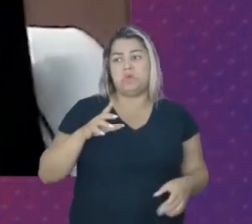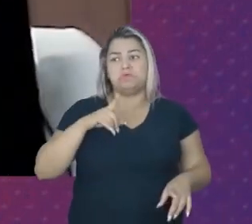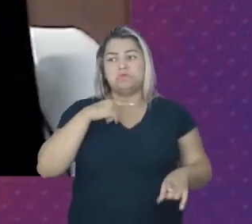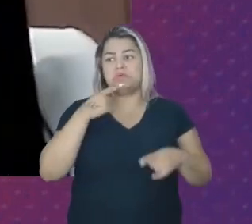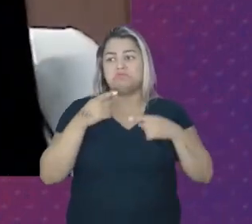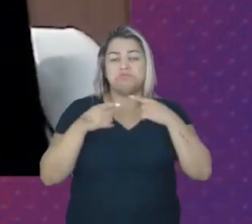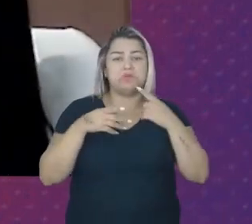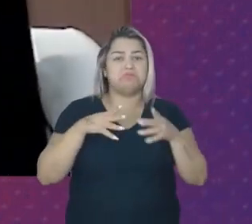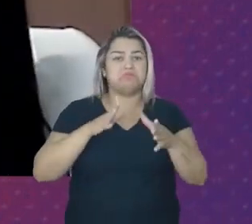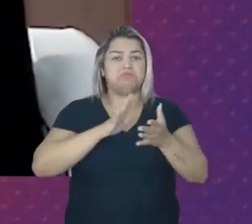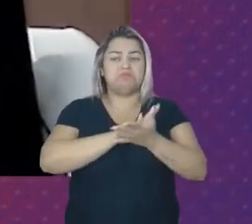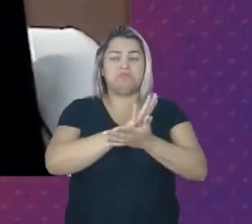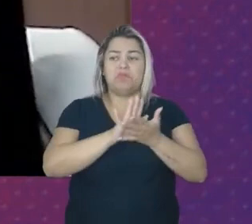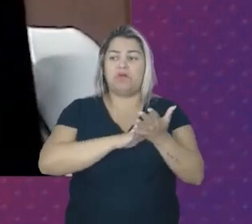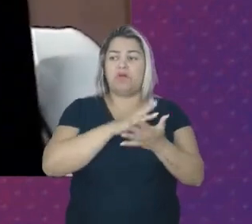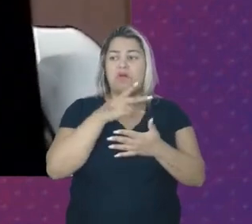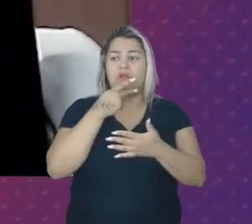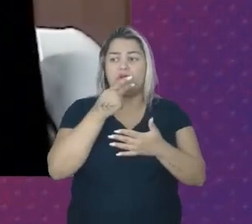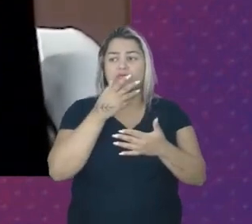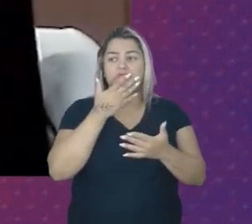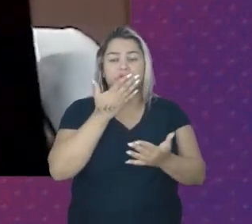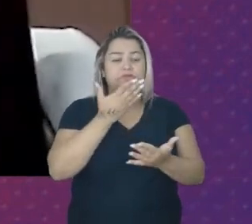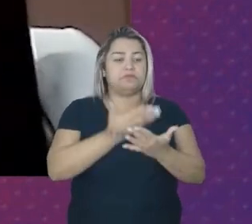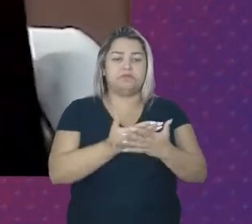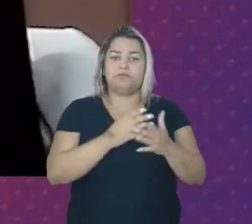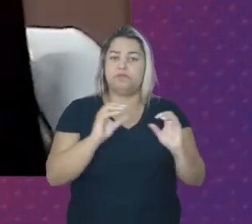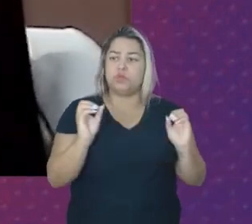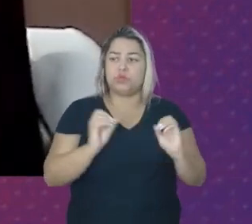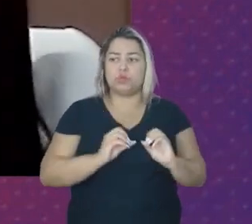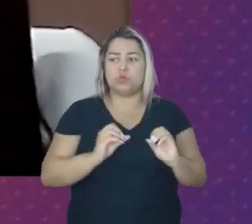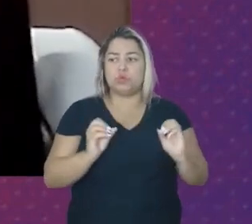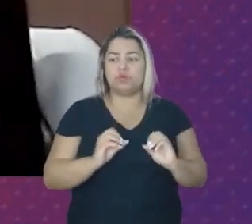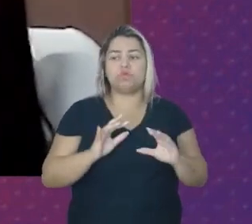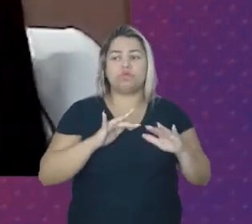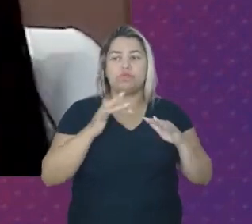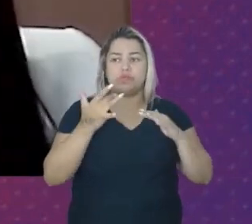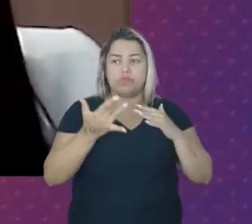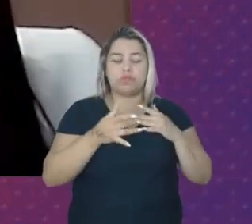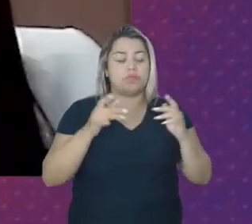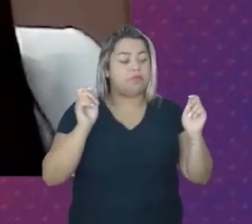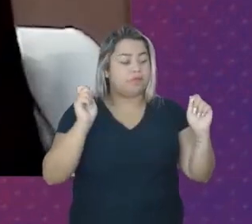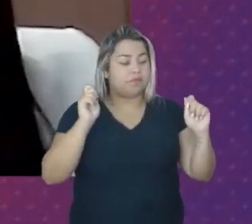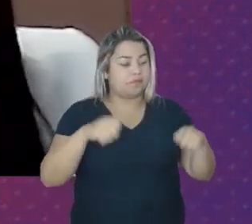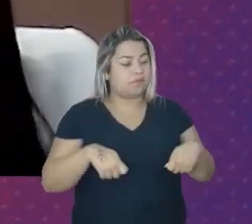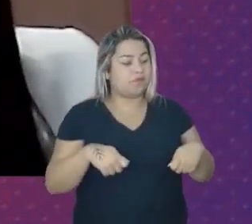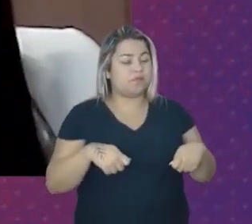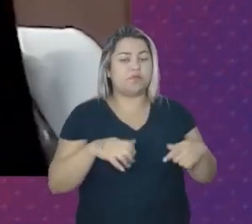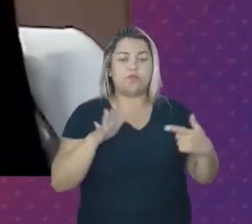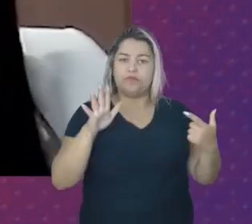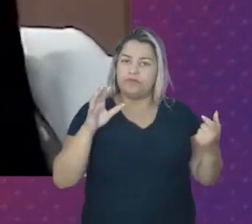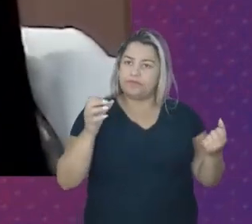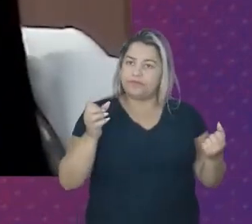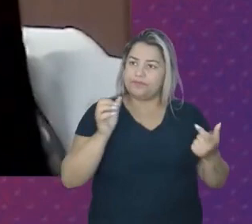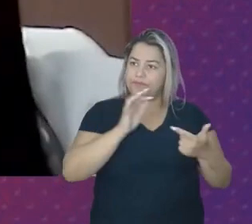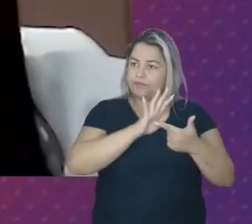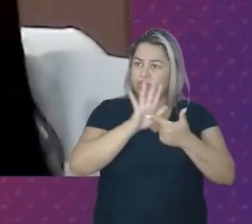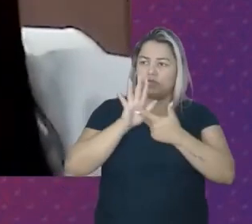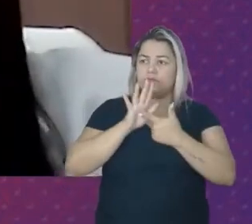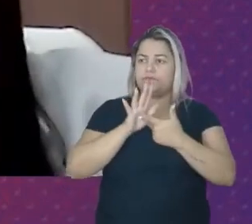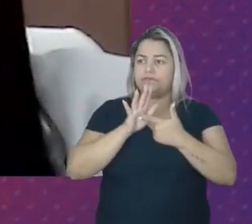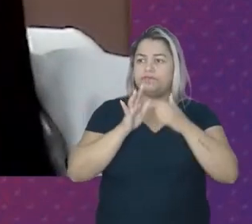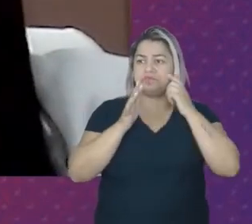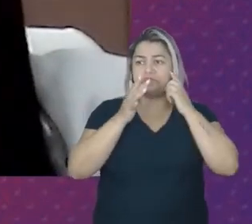para o que ele fala. Então, as suas redes sociais precisam ser uma expressão do teu